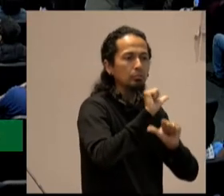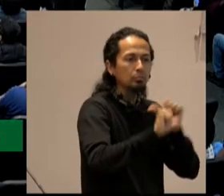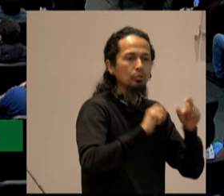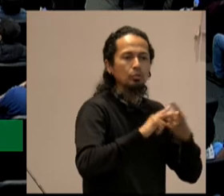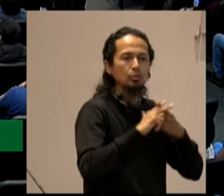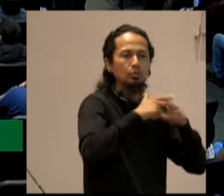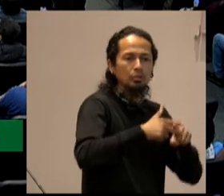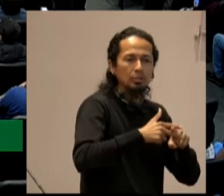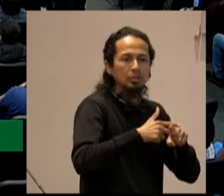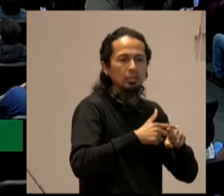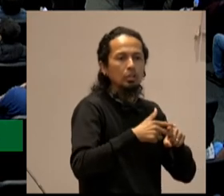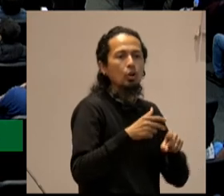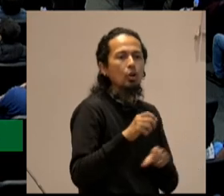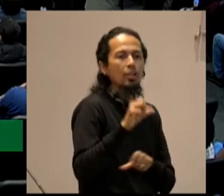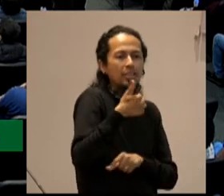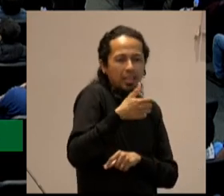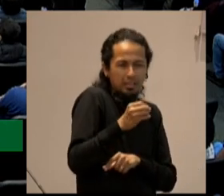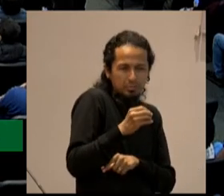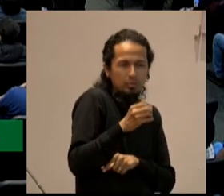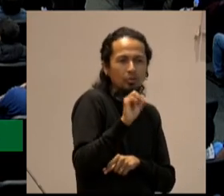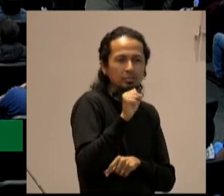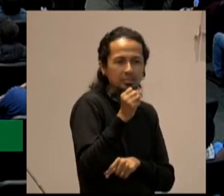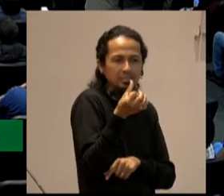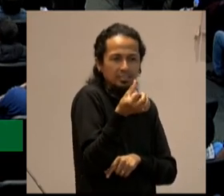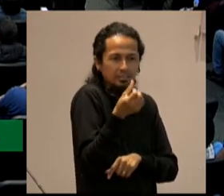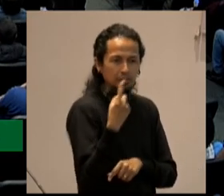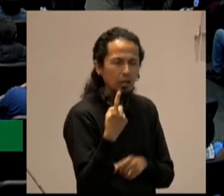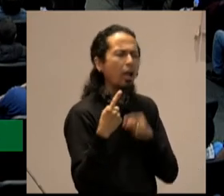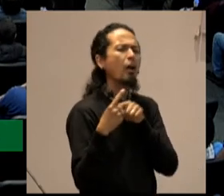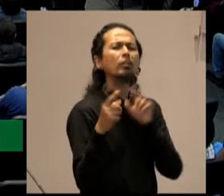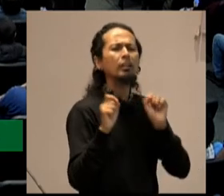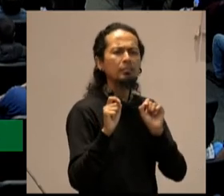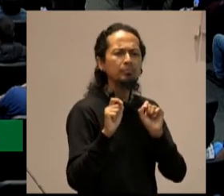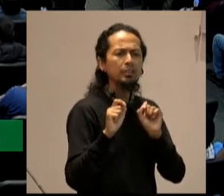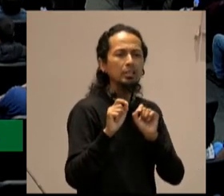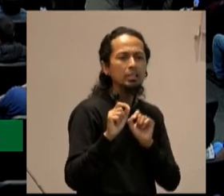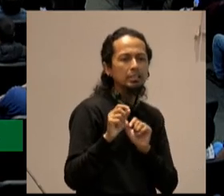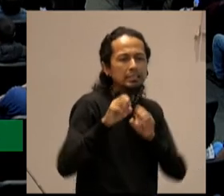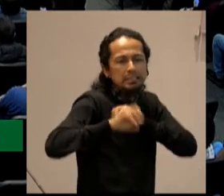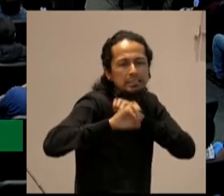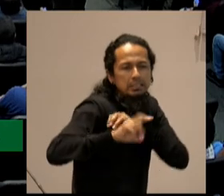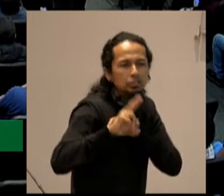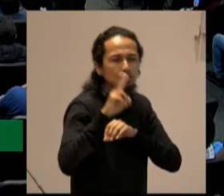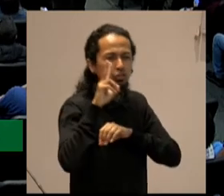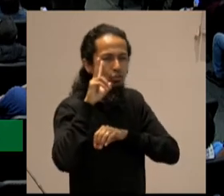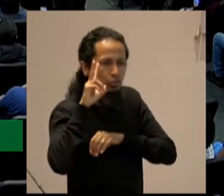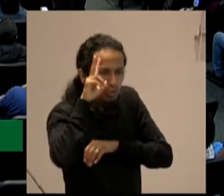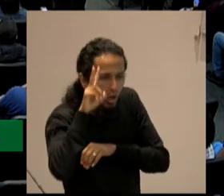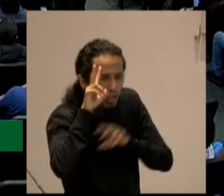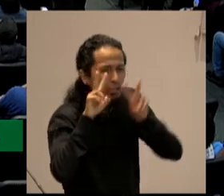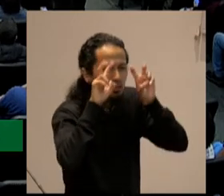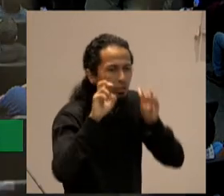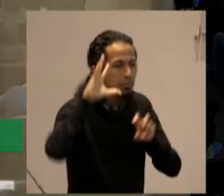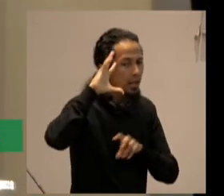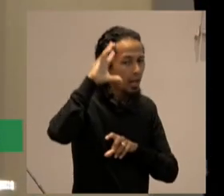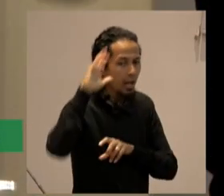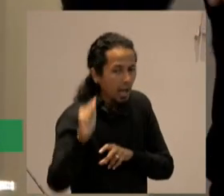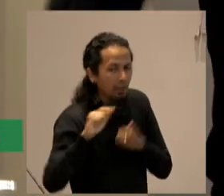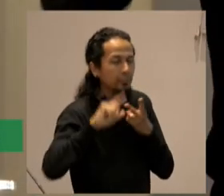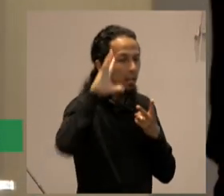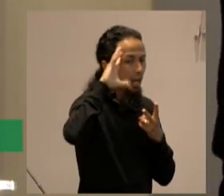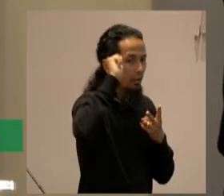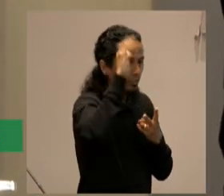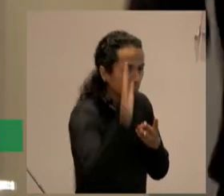10.764 em 2021, que inclui o ensino de histórias e cultura africanas, afro-brasileiras e indígenas na